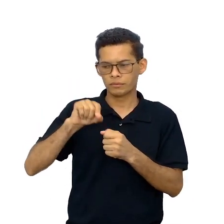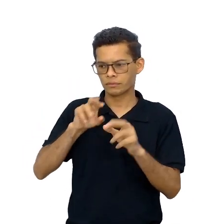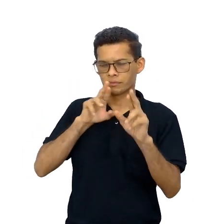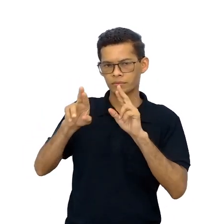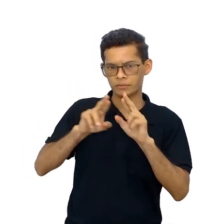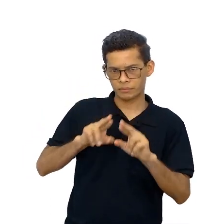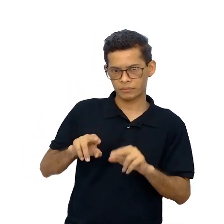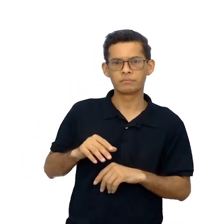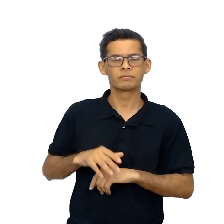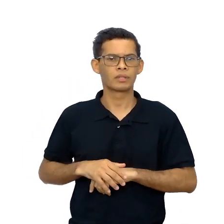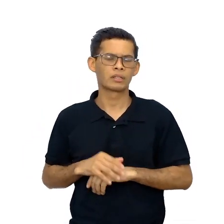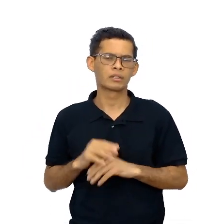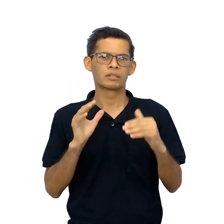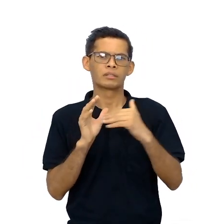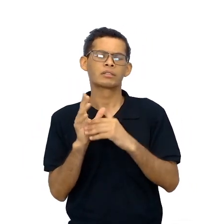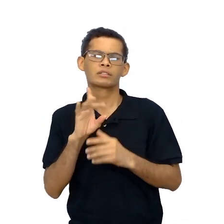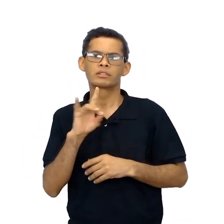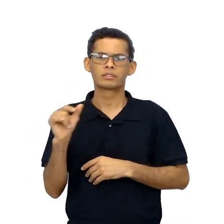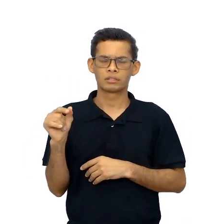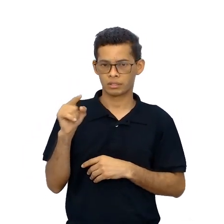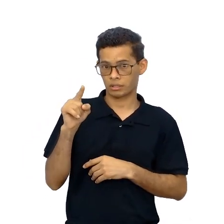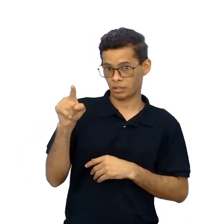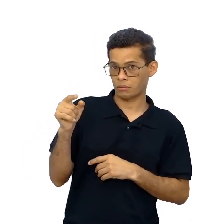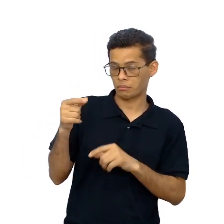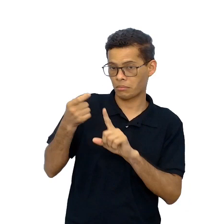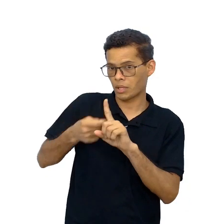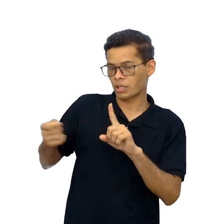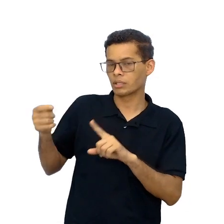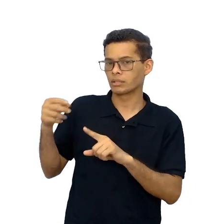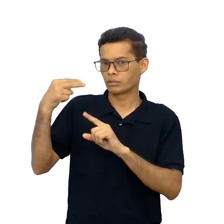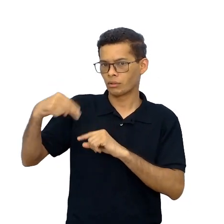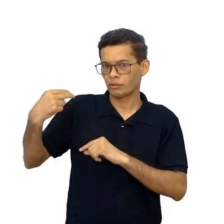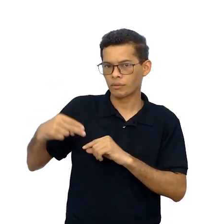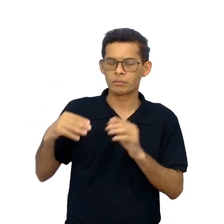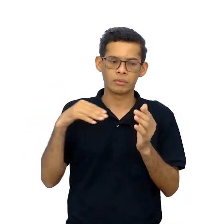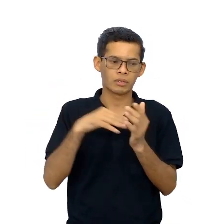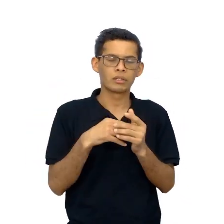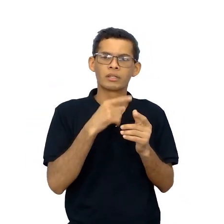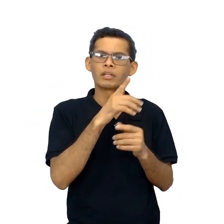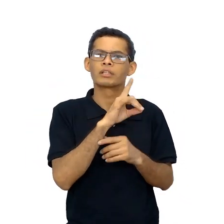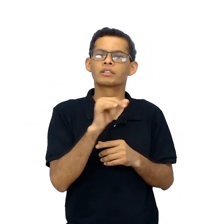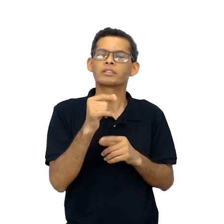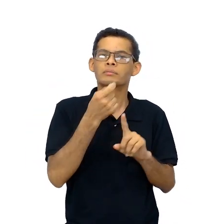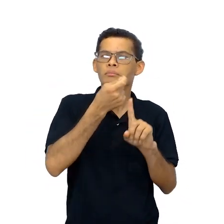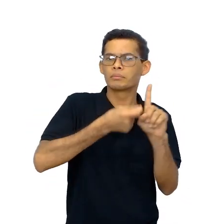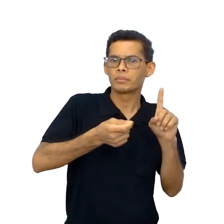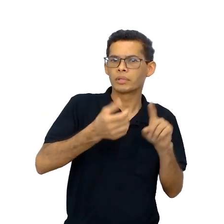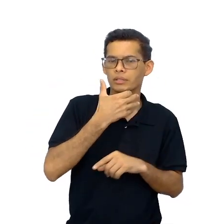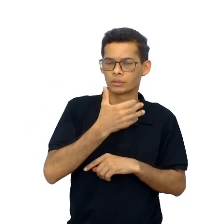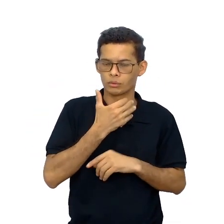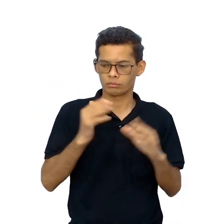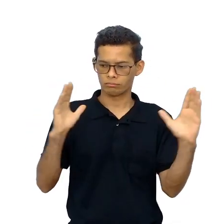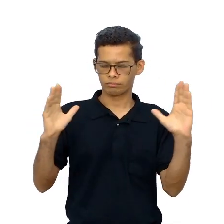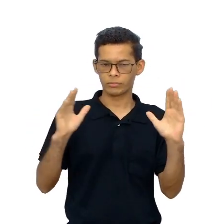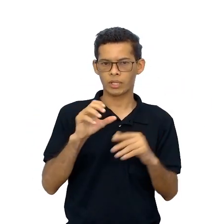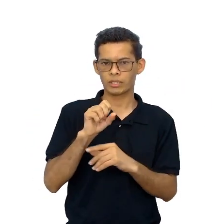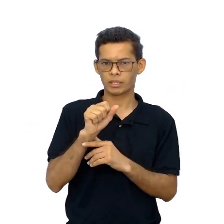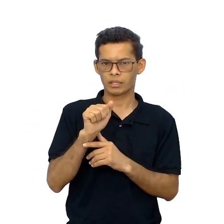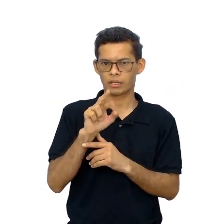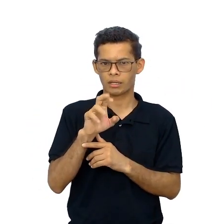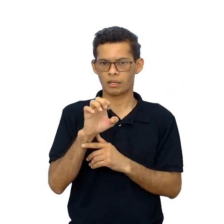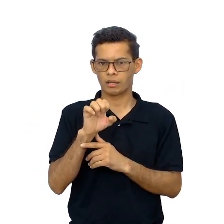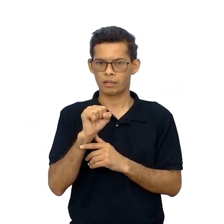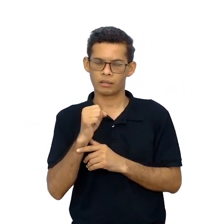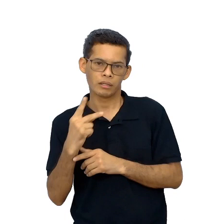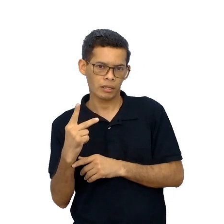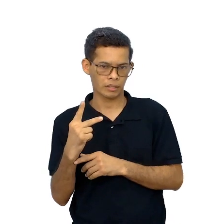dia 30/11 e 1º/12, todos imersos aí na realização do SARESP, também uma outra avaliação